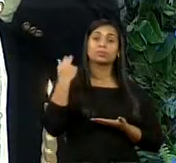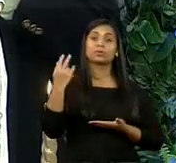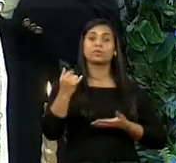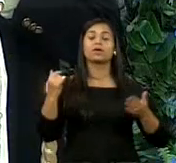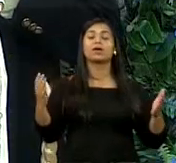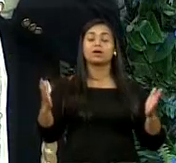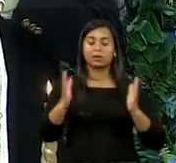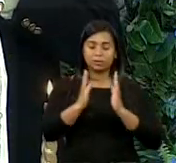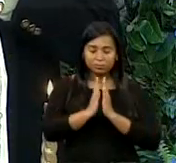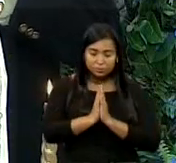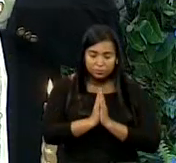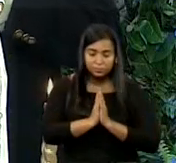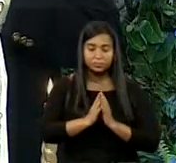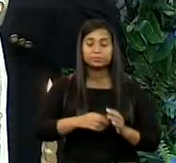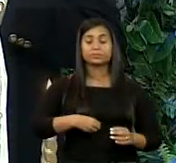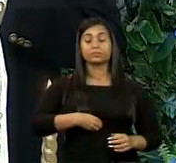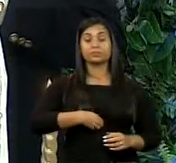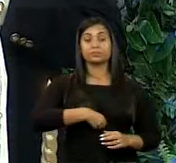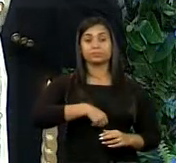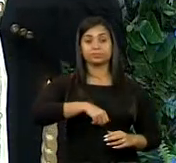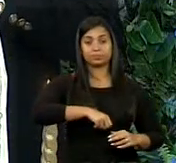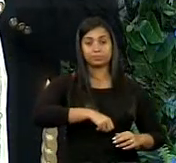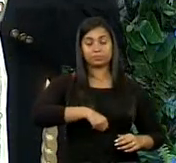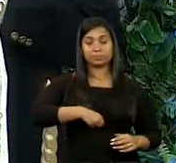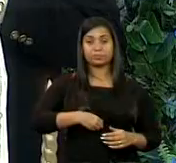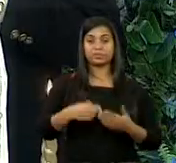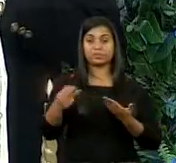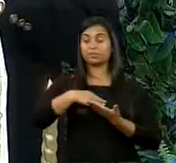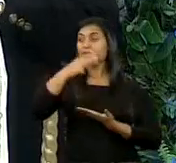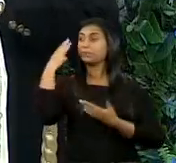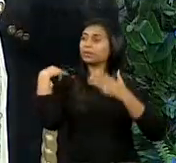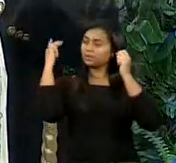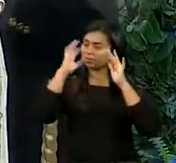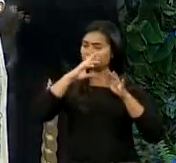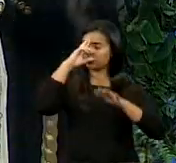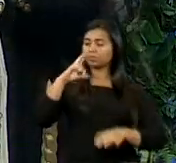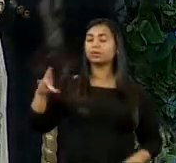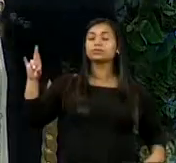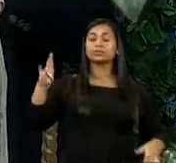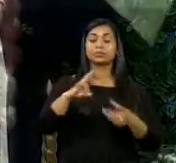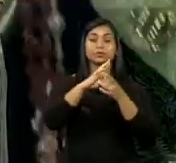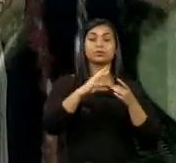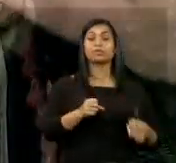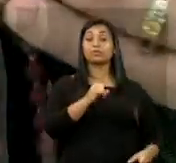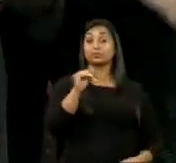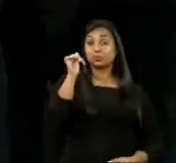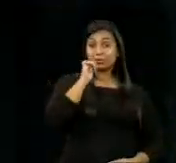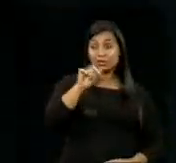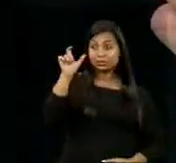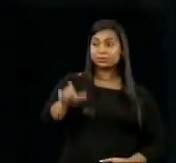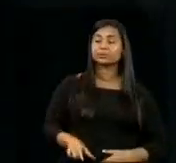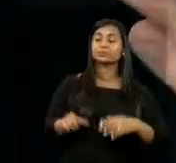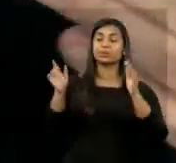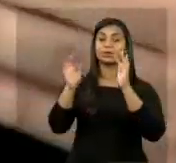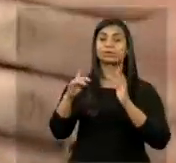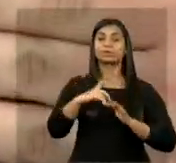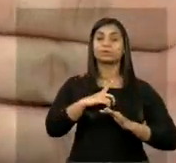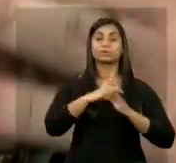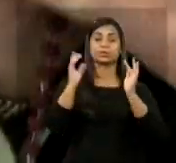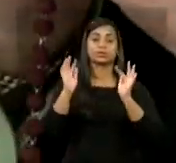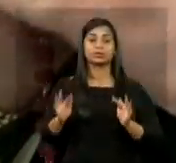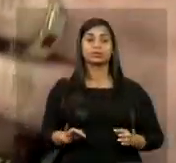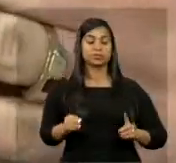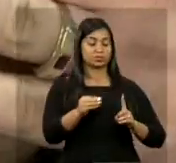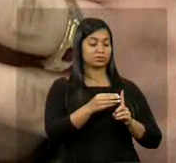pecadores, agora e na hora de nossa morte. Amém. Ave Maria, cheia de graça, o Senhor é convosco. Bendita sois vós entre